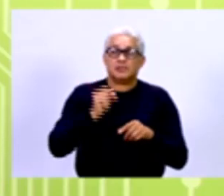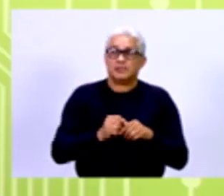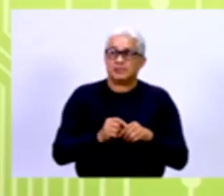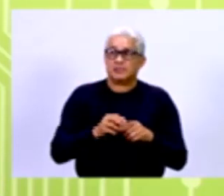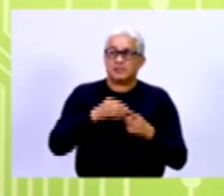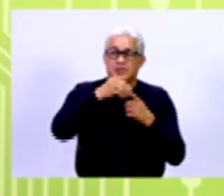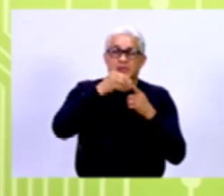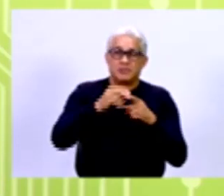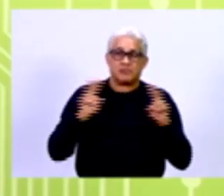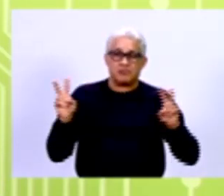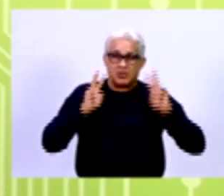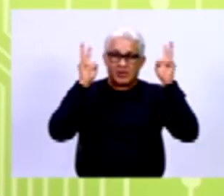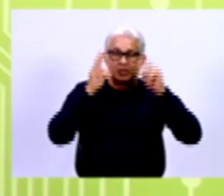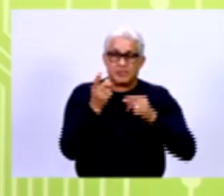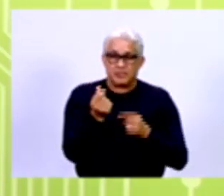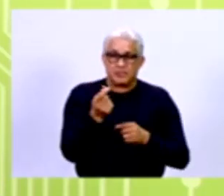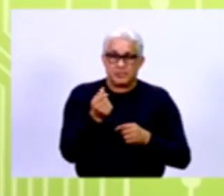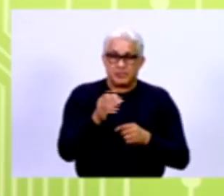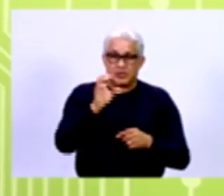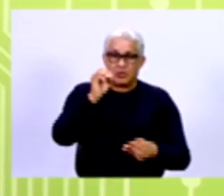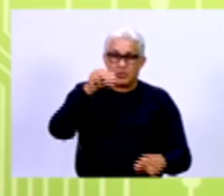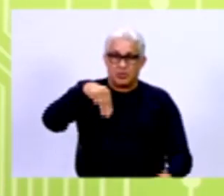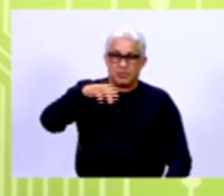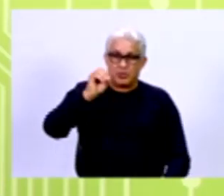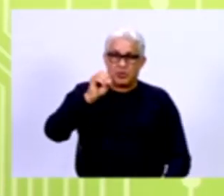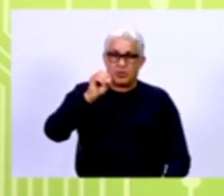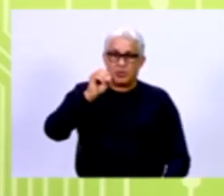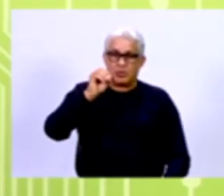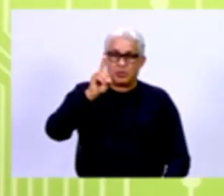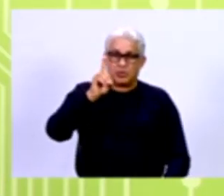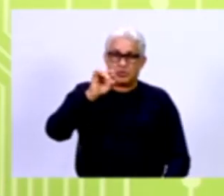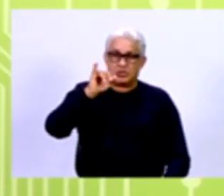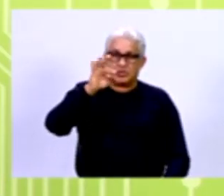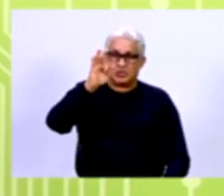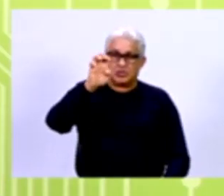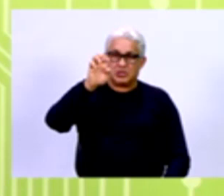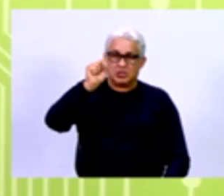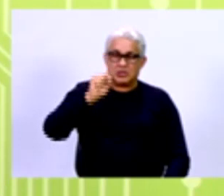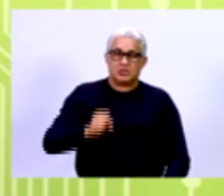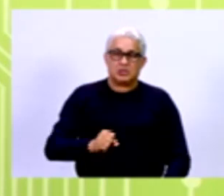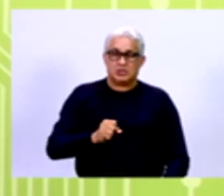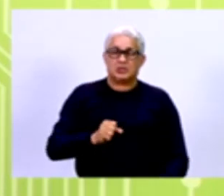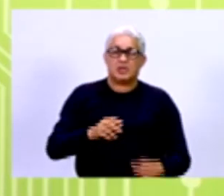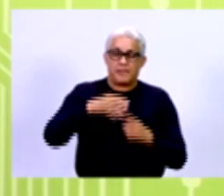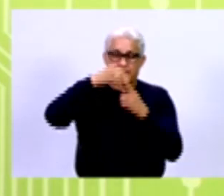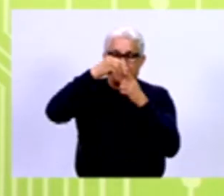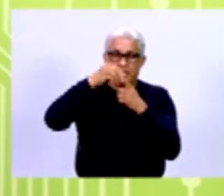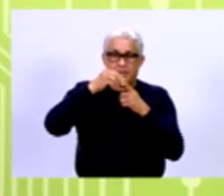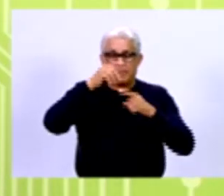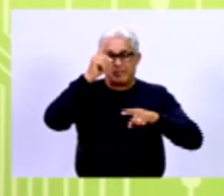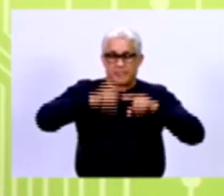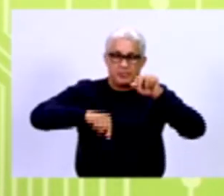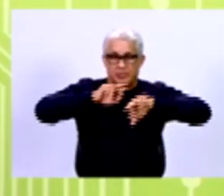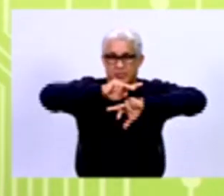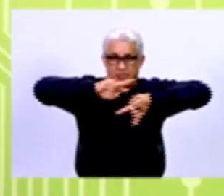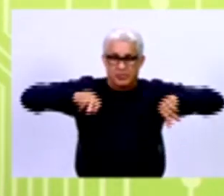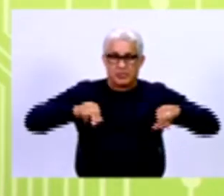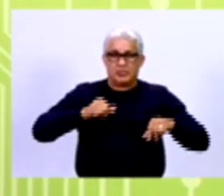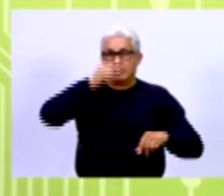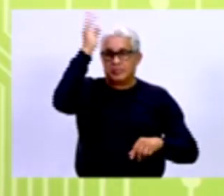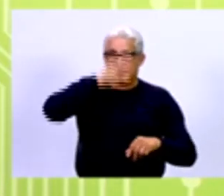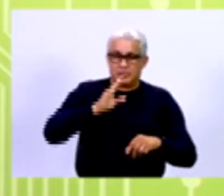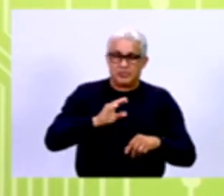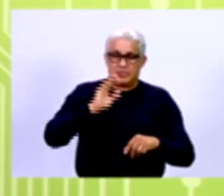principalmente de valorização no preço das commodities, que é um dos principais produtos de exportações brasileiros, nós saltamos de um patamar